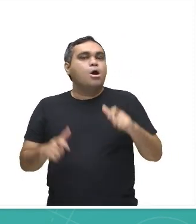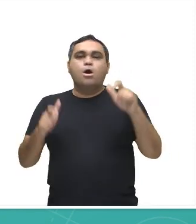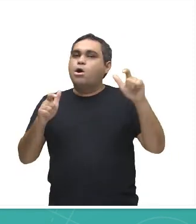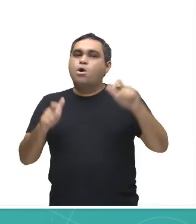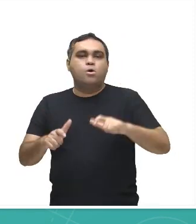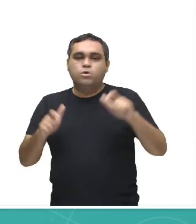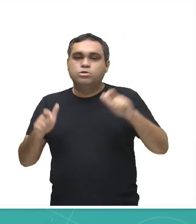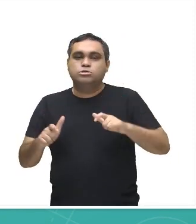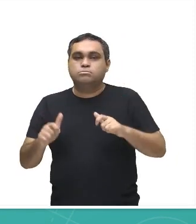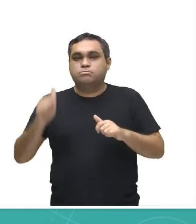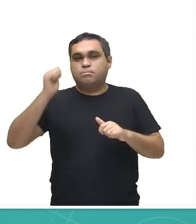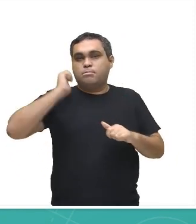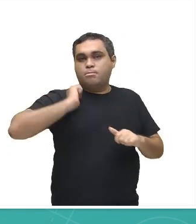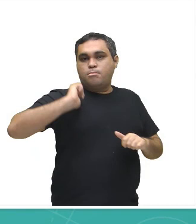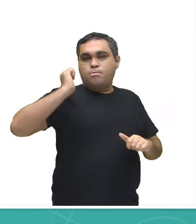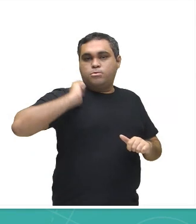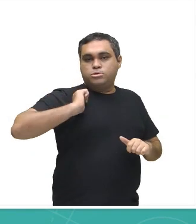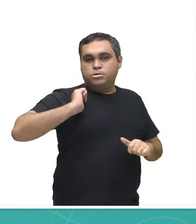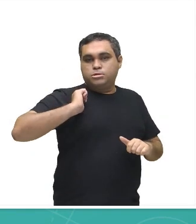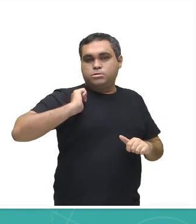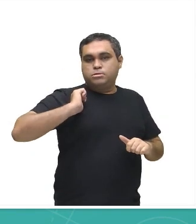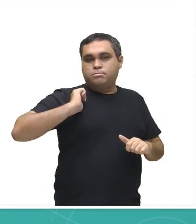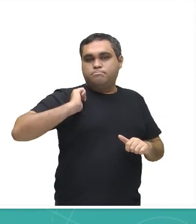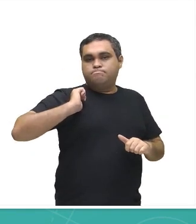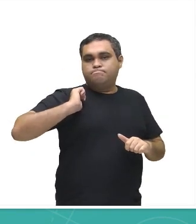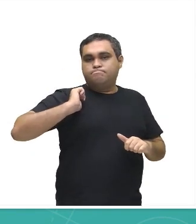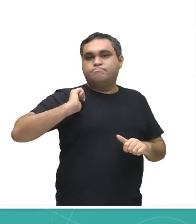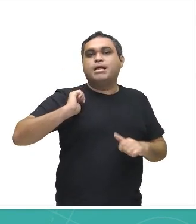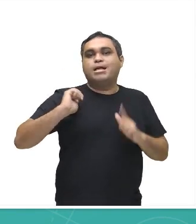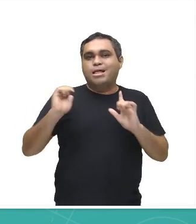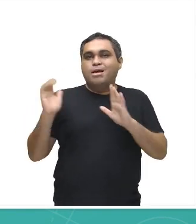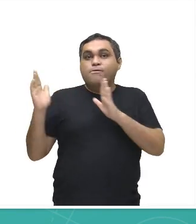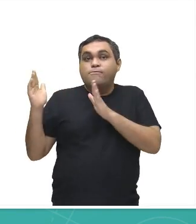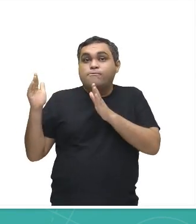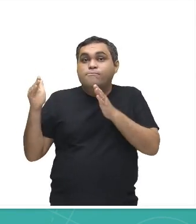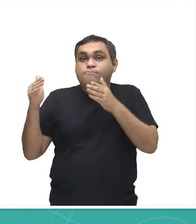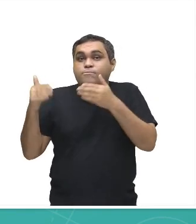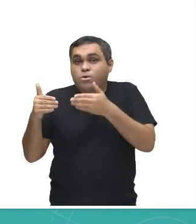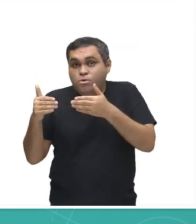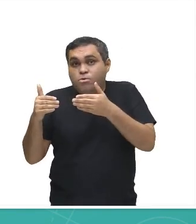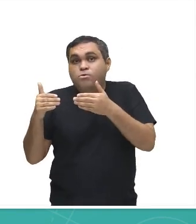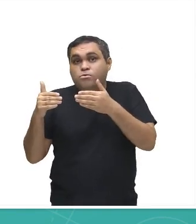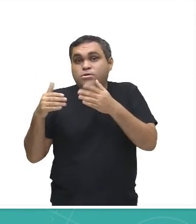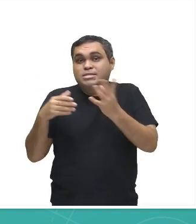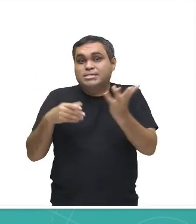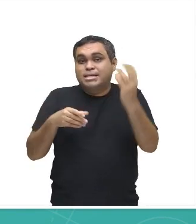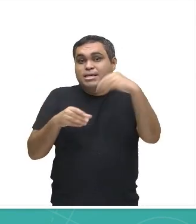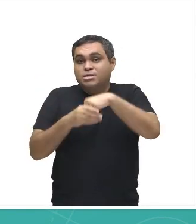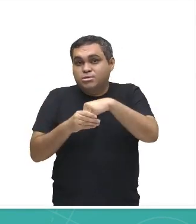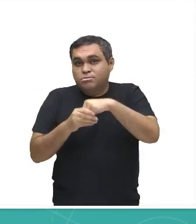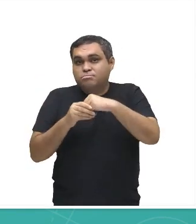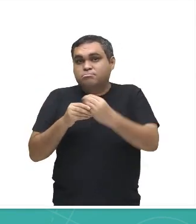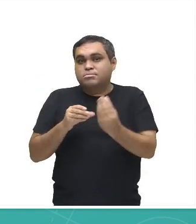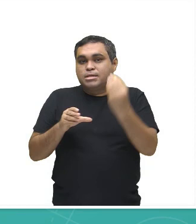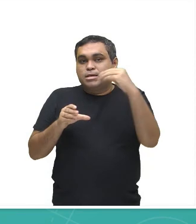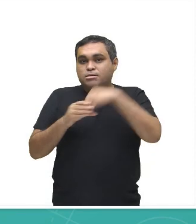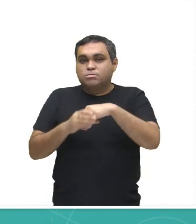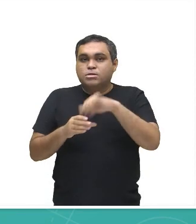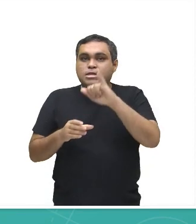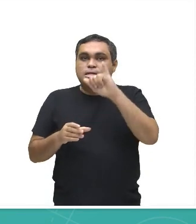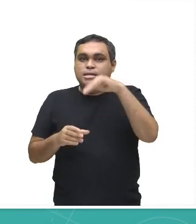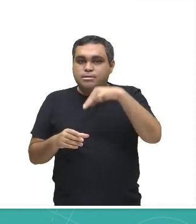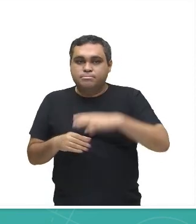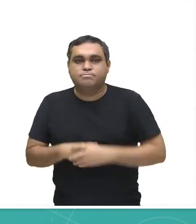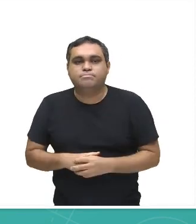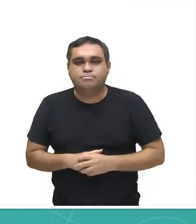Então, no caso, eu utilizaria a preposition in, ok? Então, está dentro. Letter B. Our apartment is